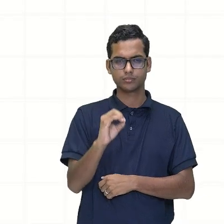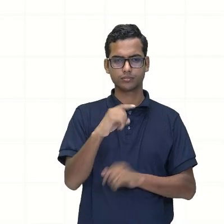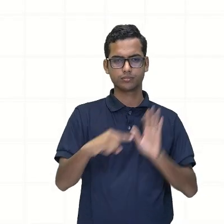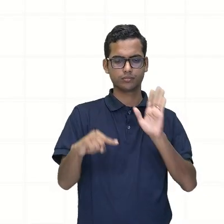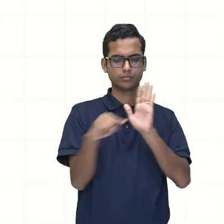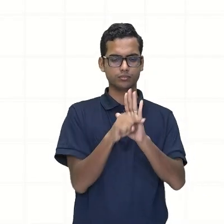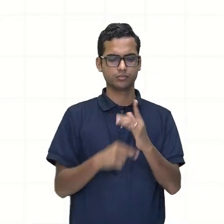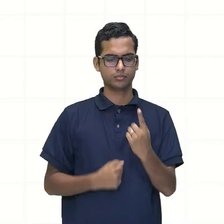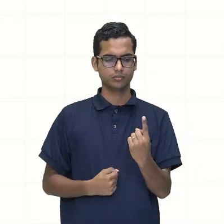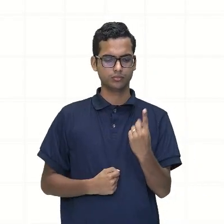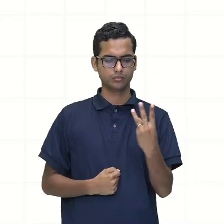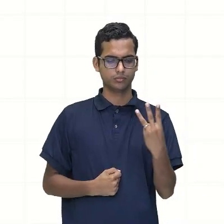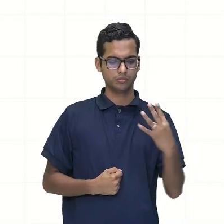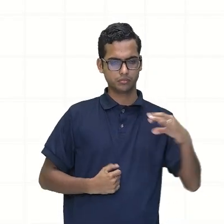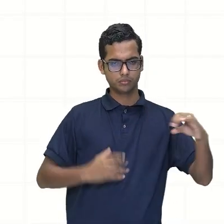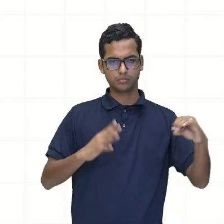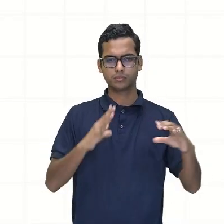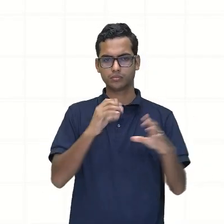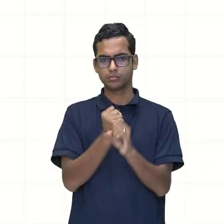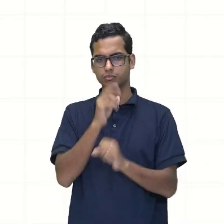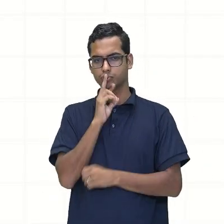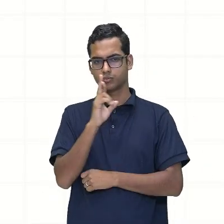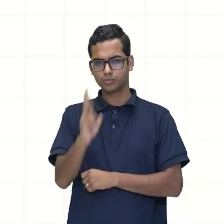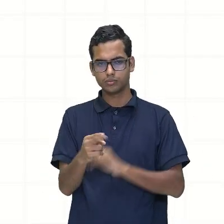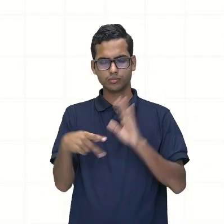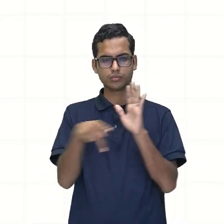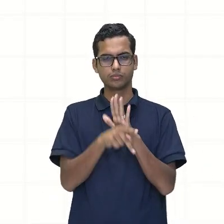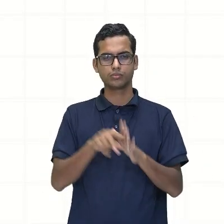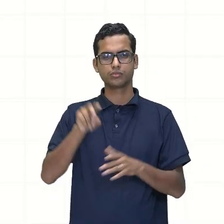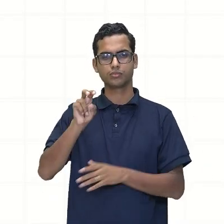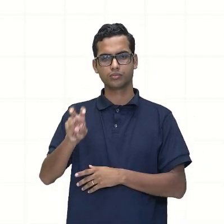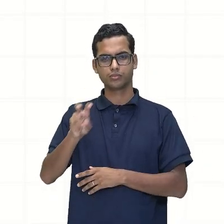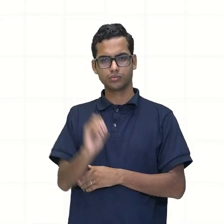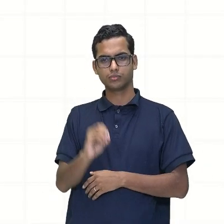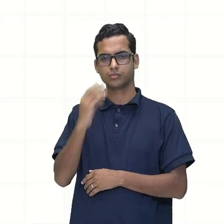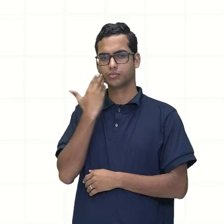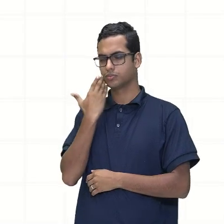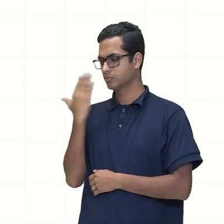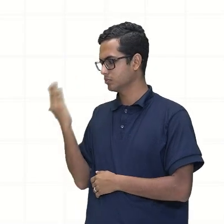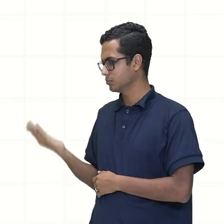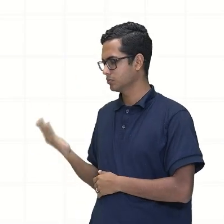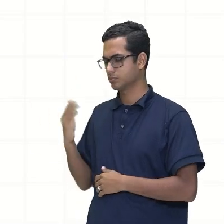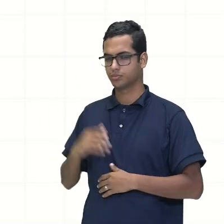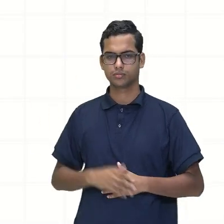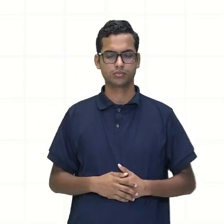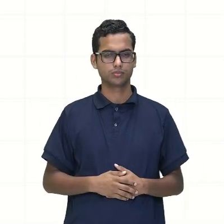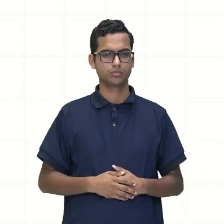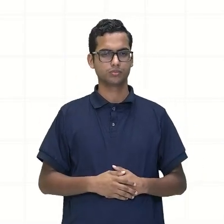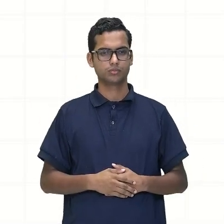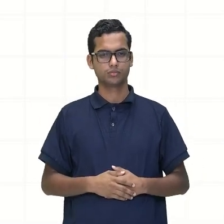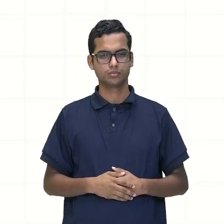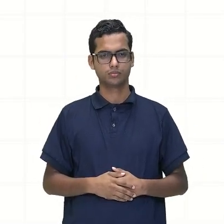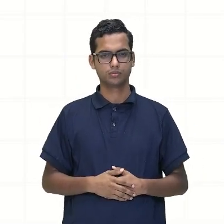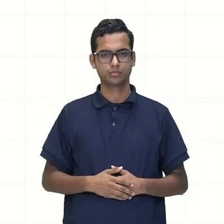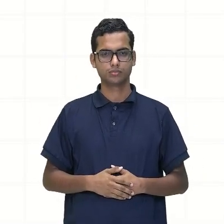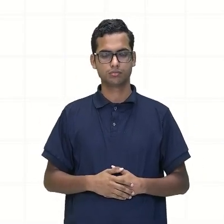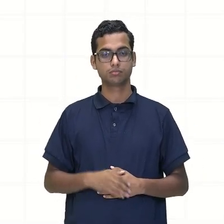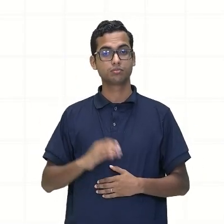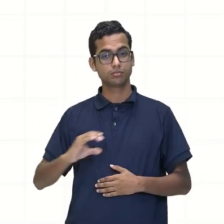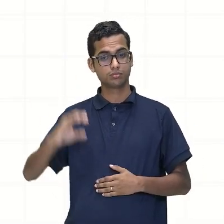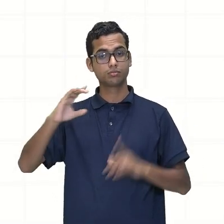130. O x vai ser igual a 50. Então, vai servir, né? Porque ele é maior